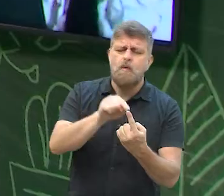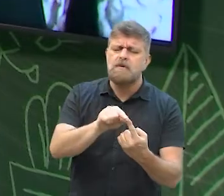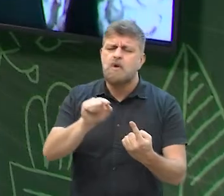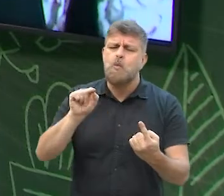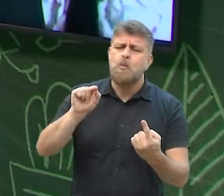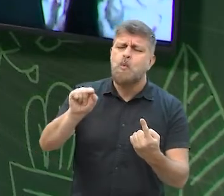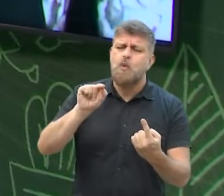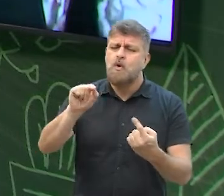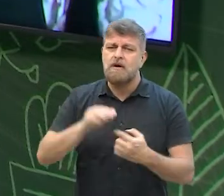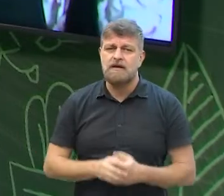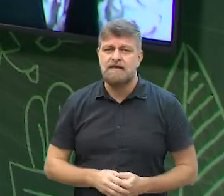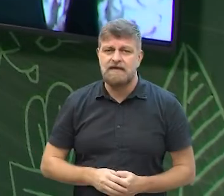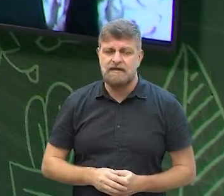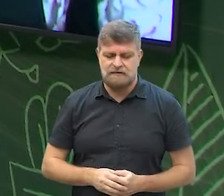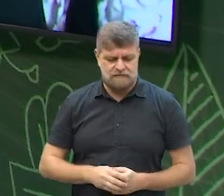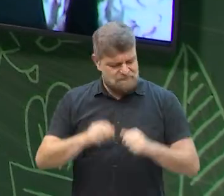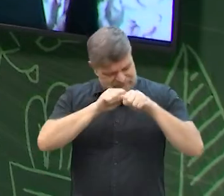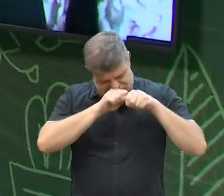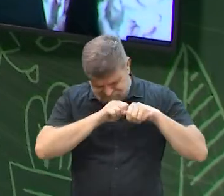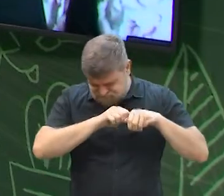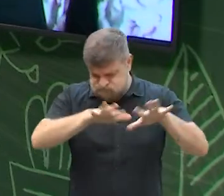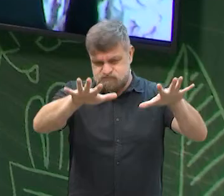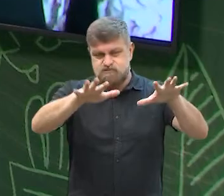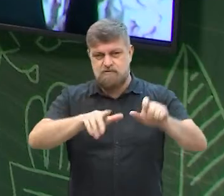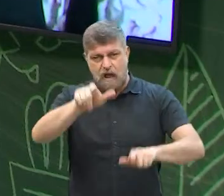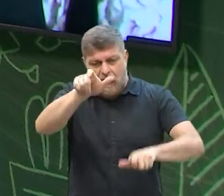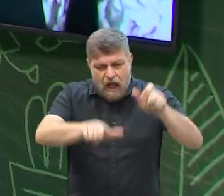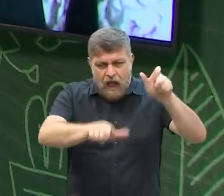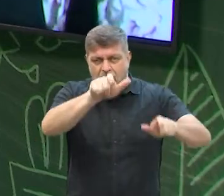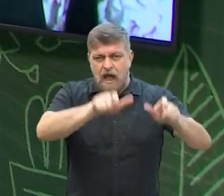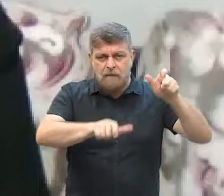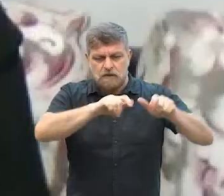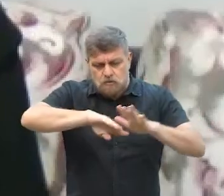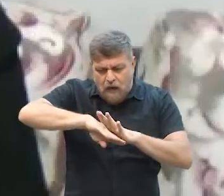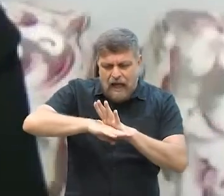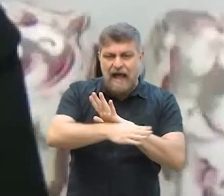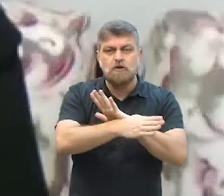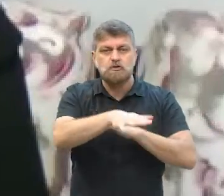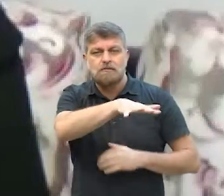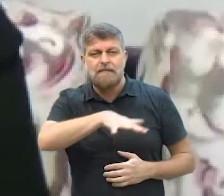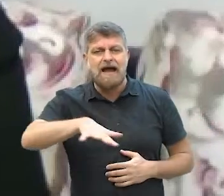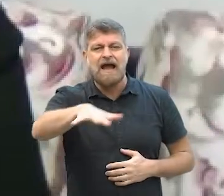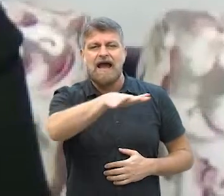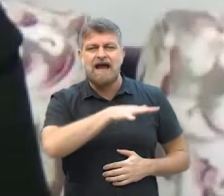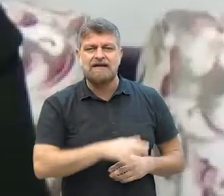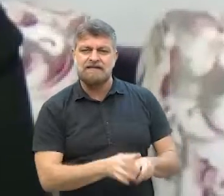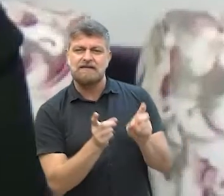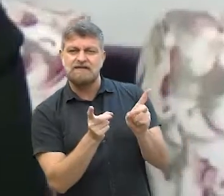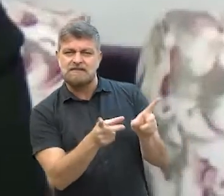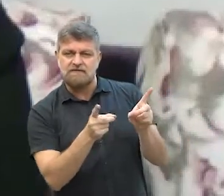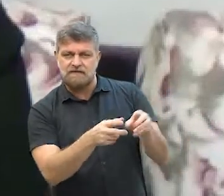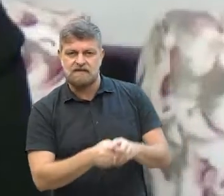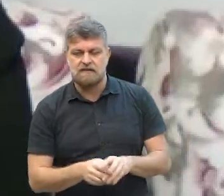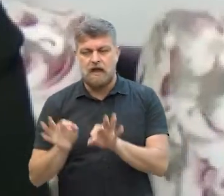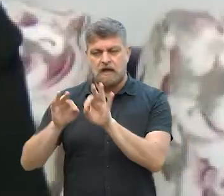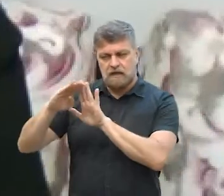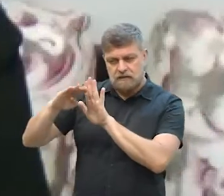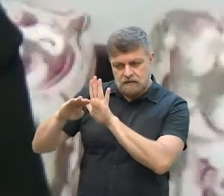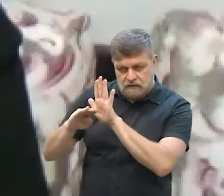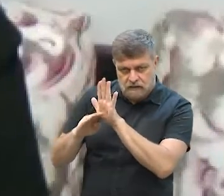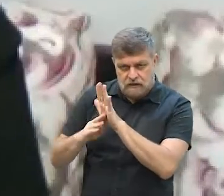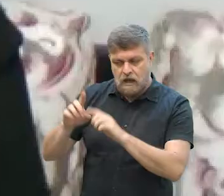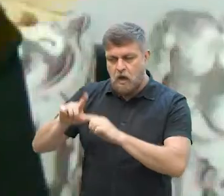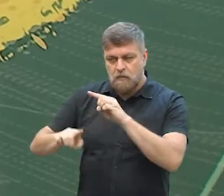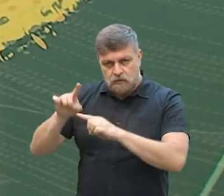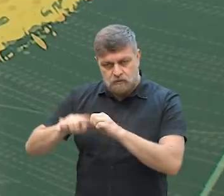para isso de uma vez por todas sair do papel? Falo assim, em termos de mercado e tudo mais. É evidente que o trabalho já foi feito, o produto